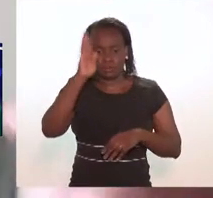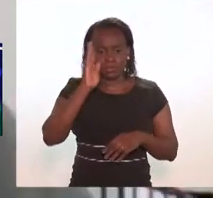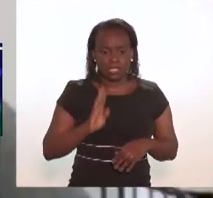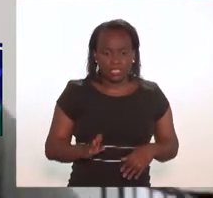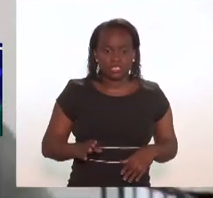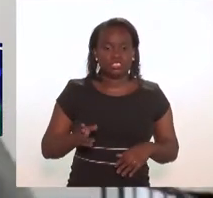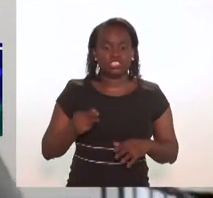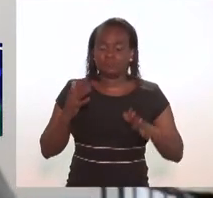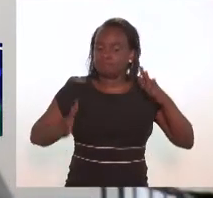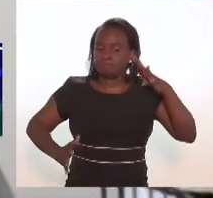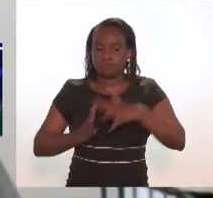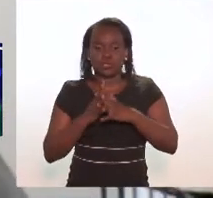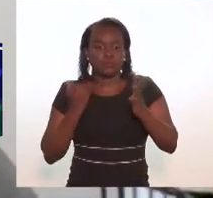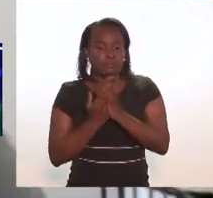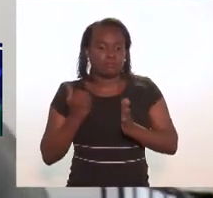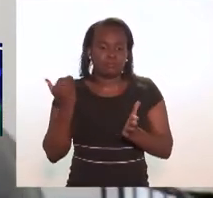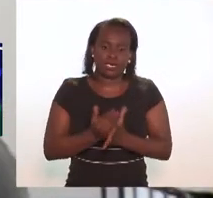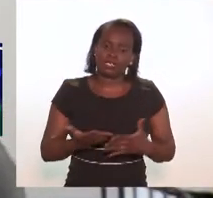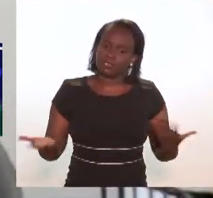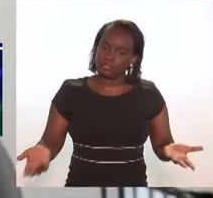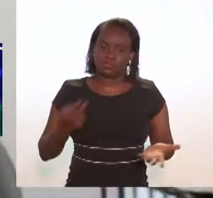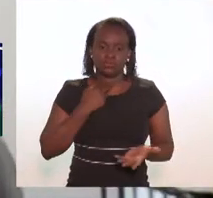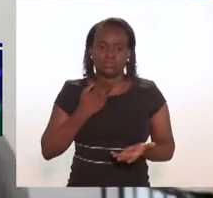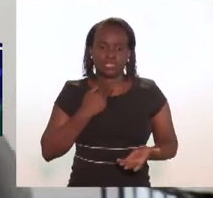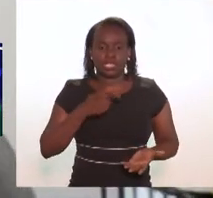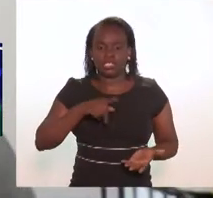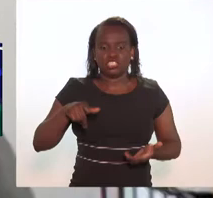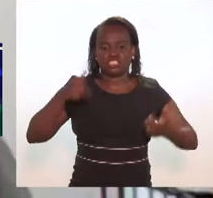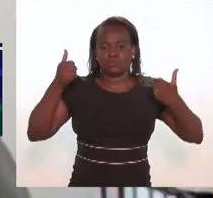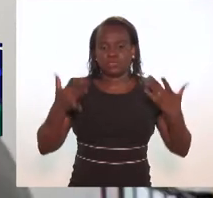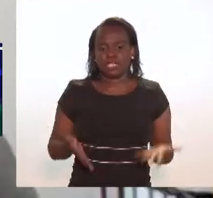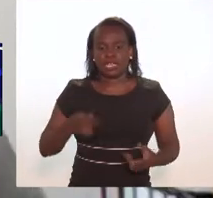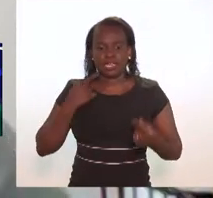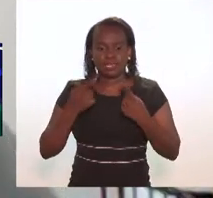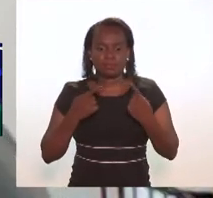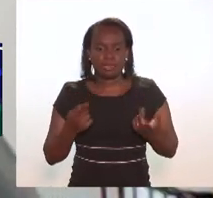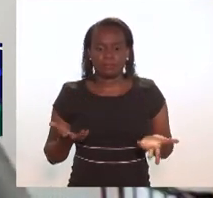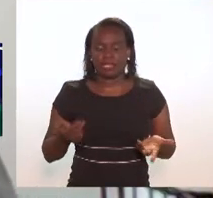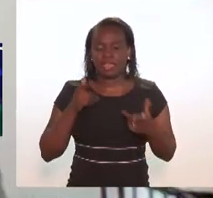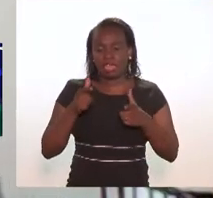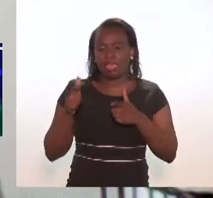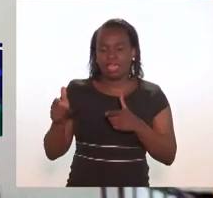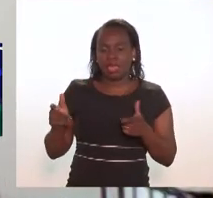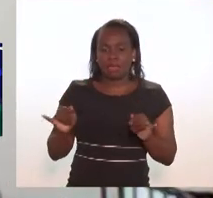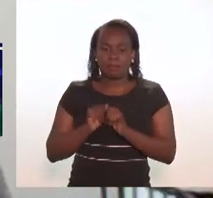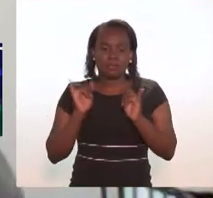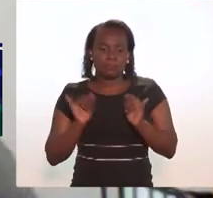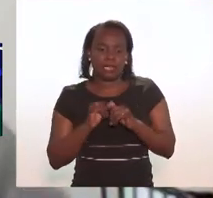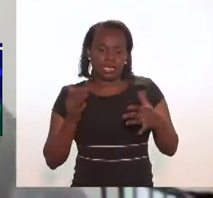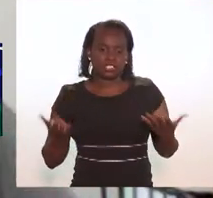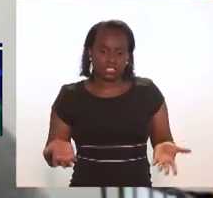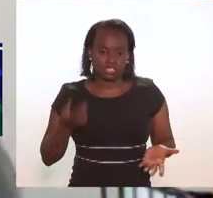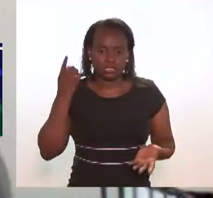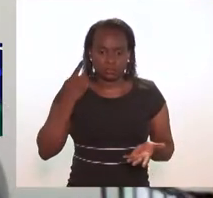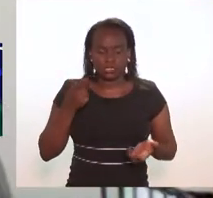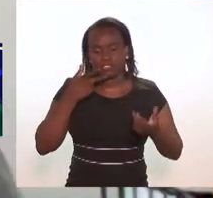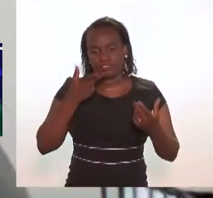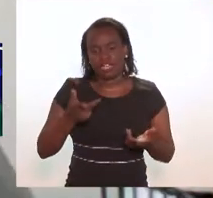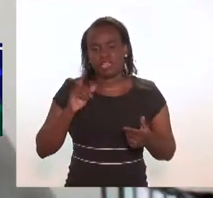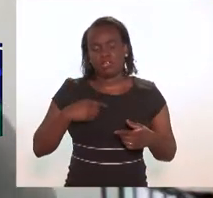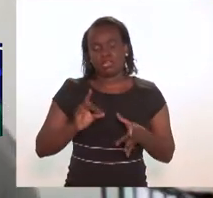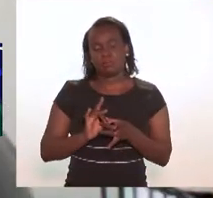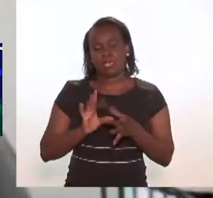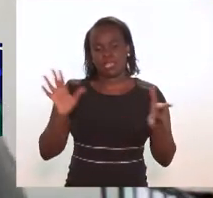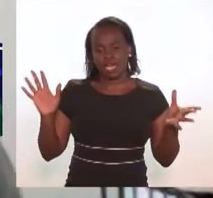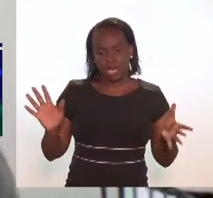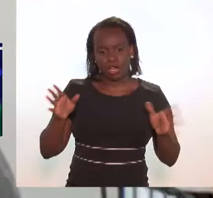forma recorde. Não dá para a gente tratar esse debate da forma jocosa, como esse deputado que se diz liberal, mas não